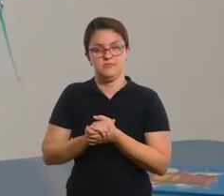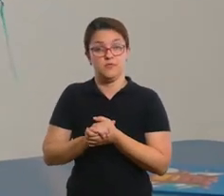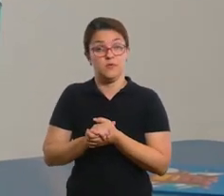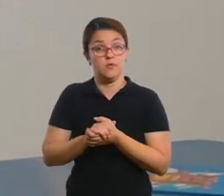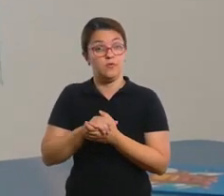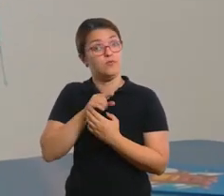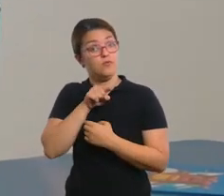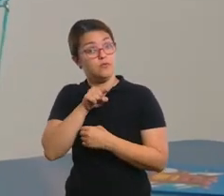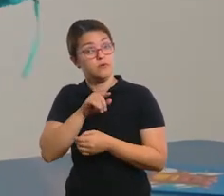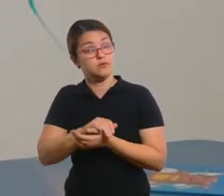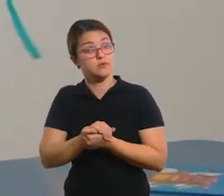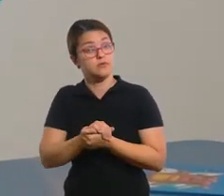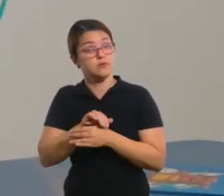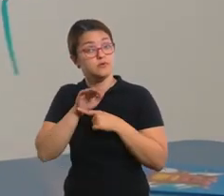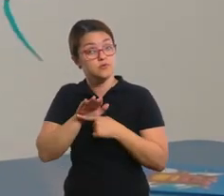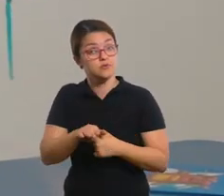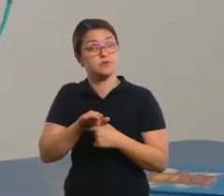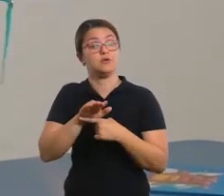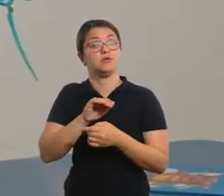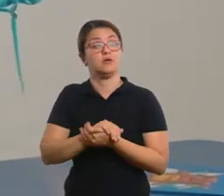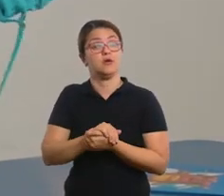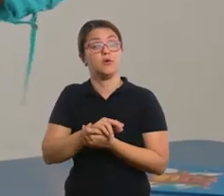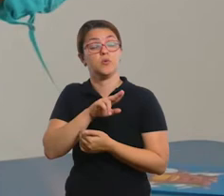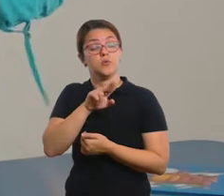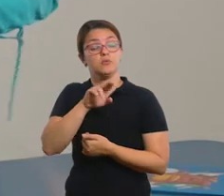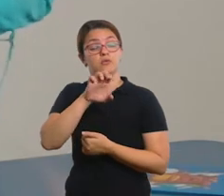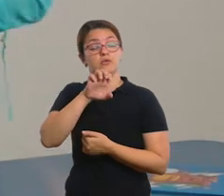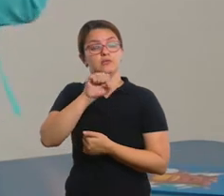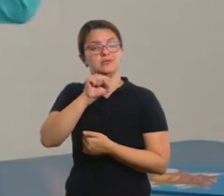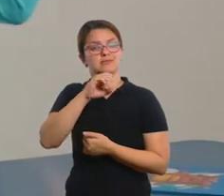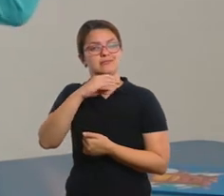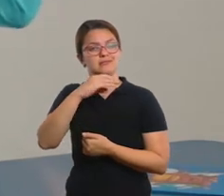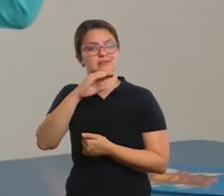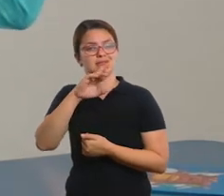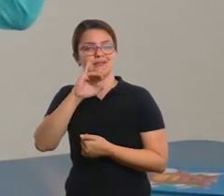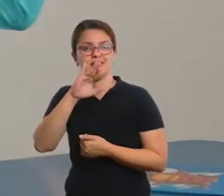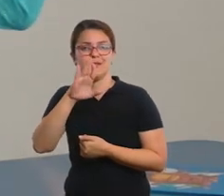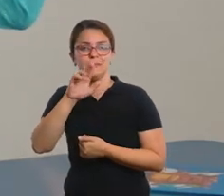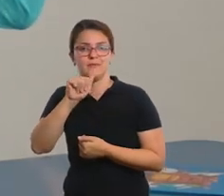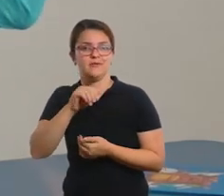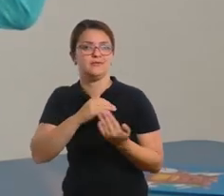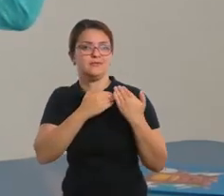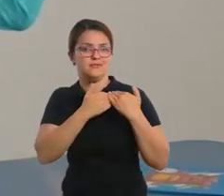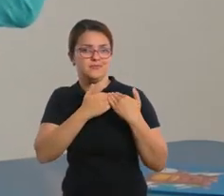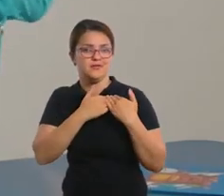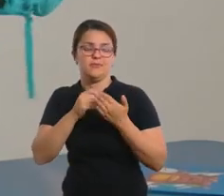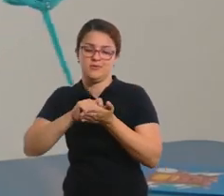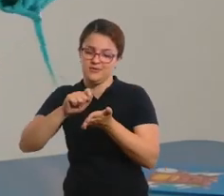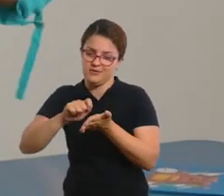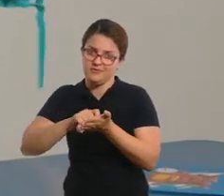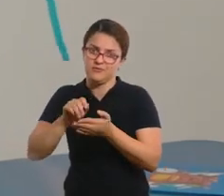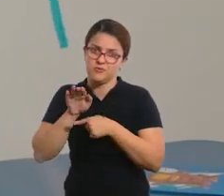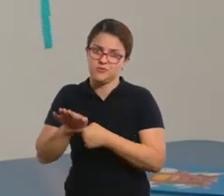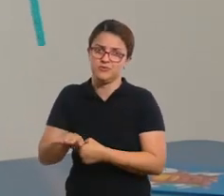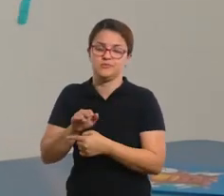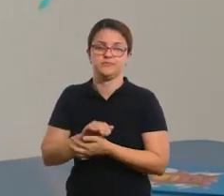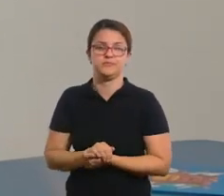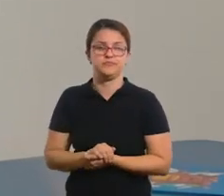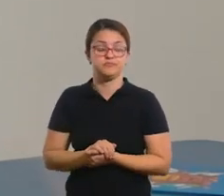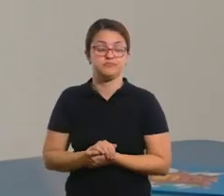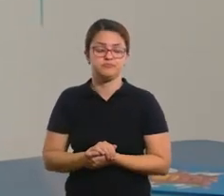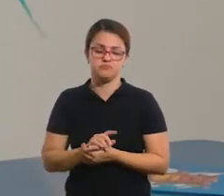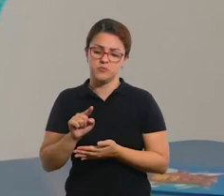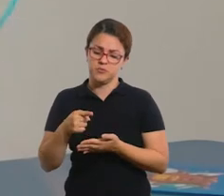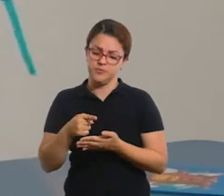função de escriba, que é escrever aí o que a criança falou. Na hora que você estiver